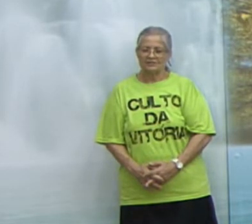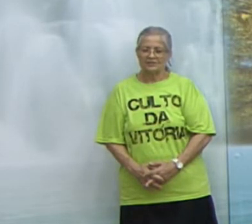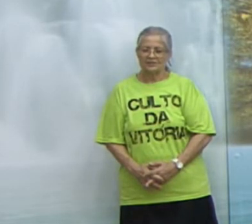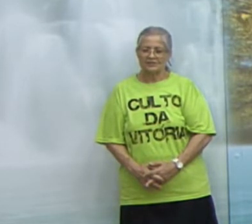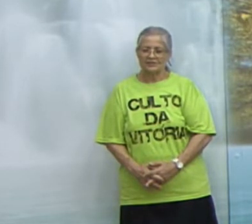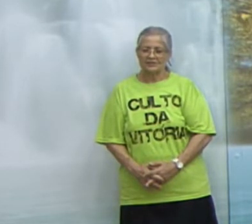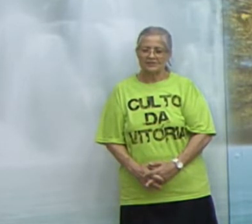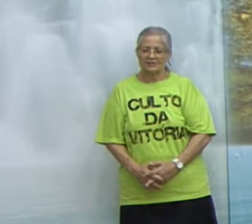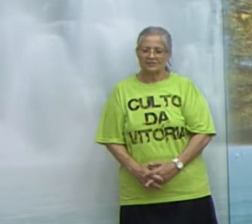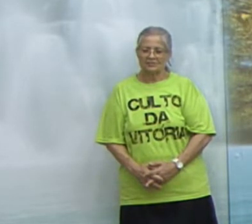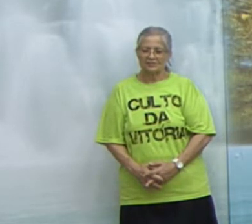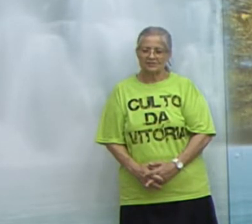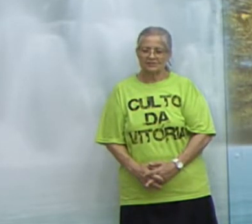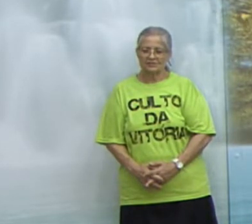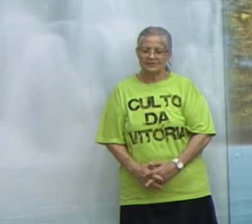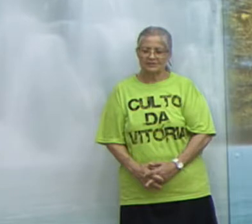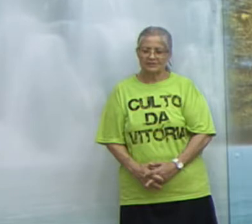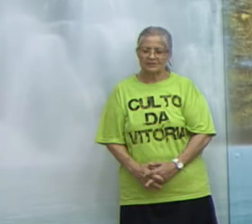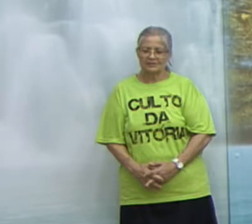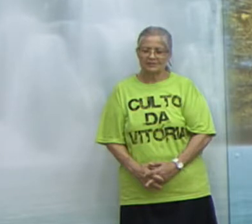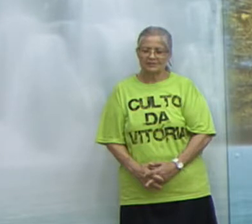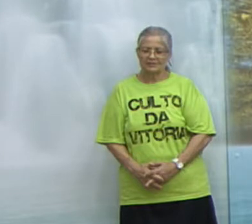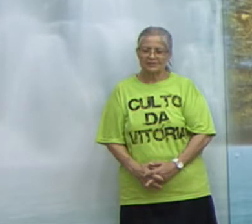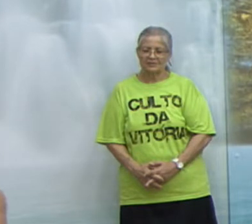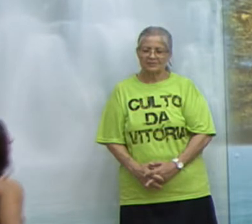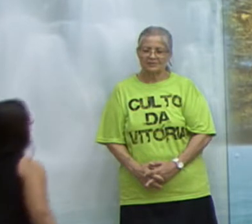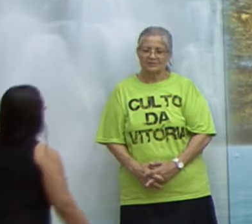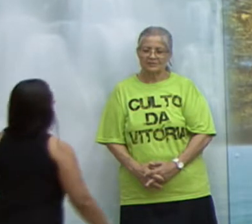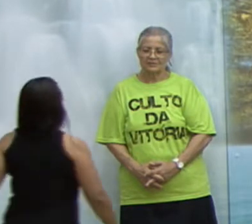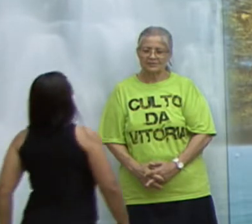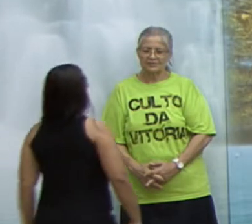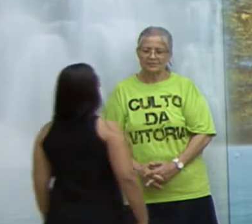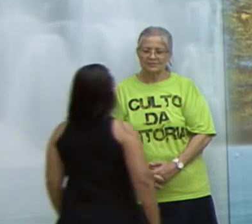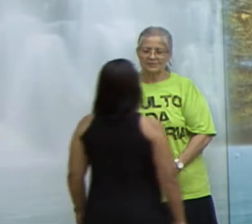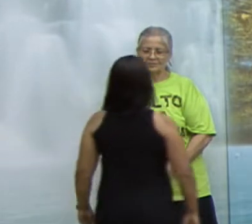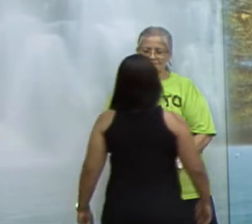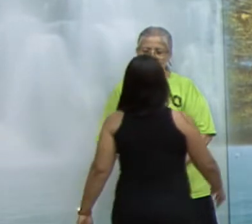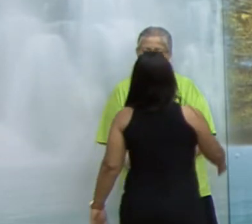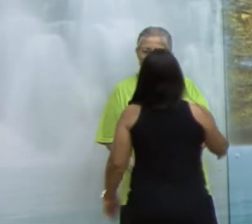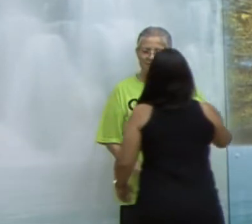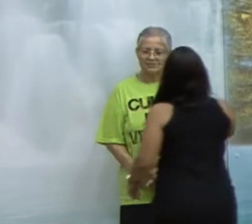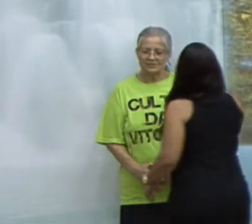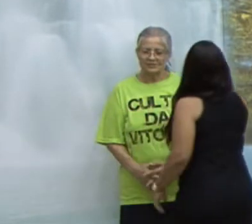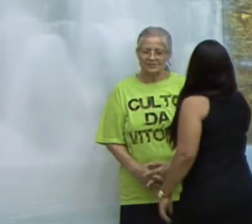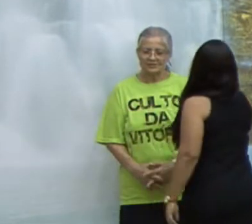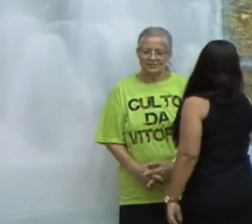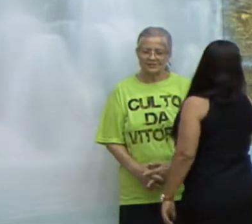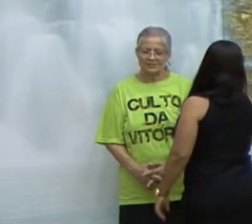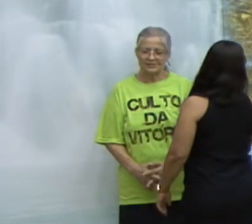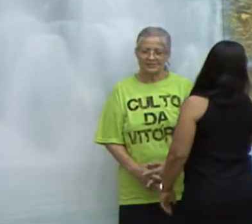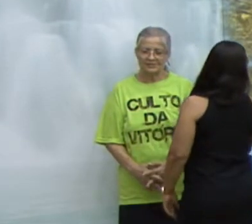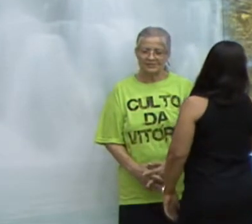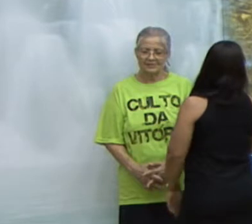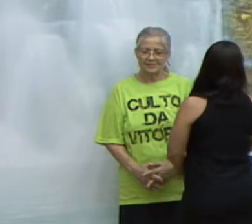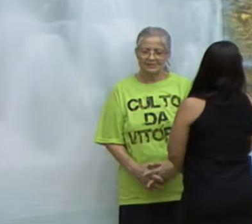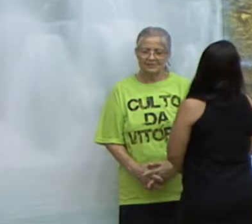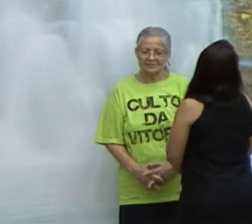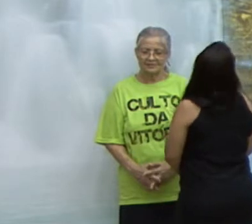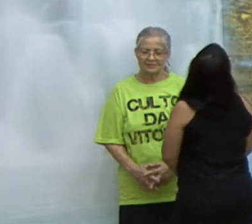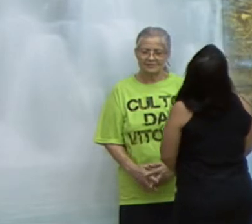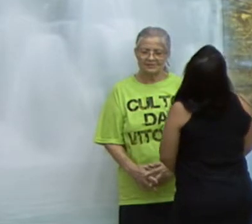ricapateremintante que mente cabácia ricamanto que petequia fa. Aí a pessoa começa a confessar também o que?